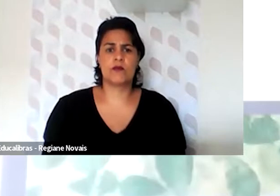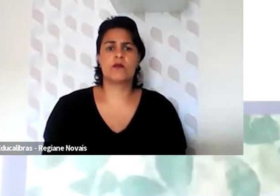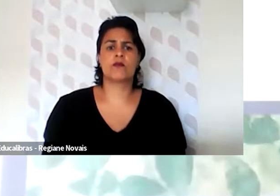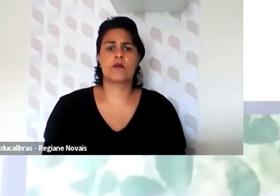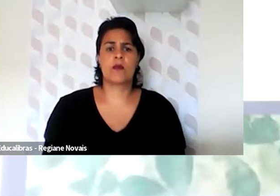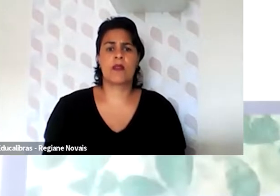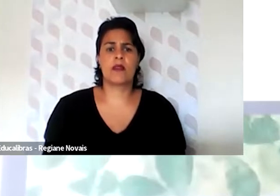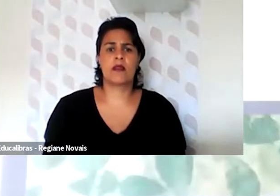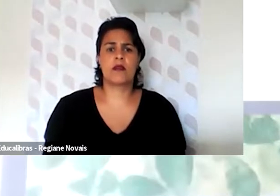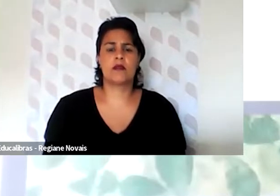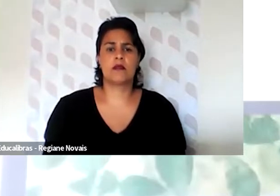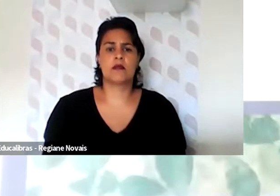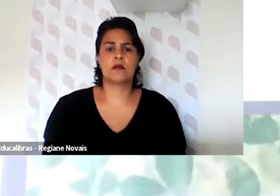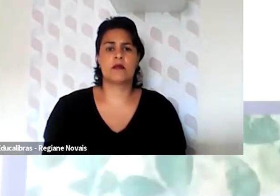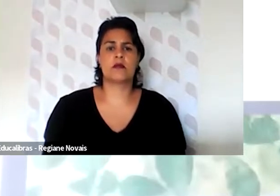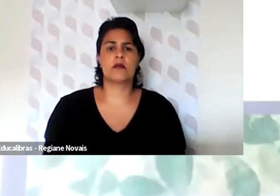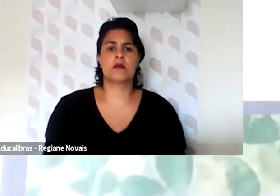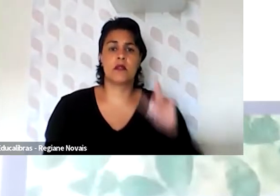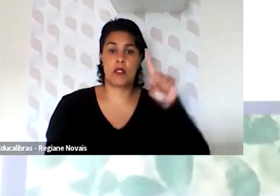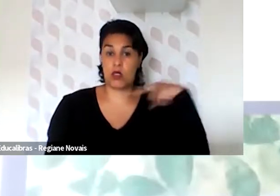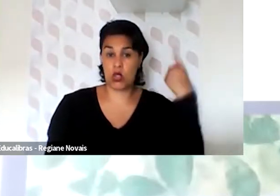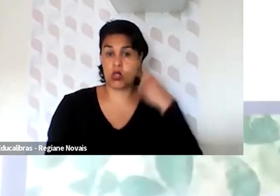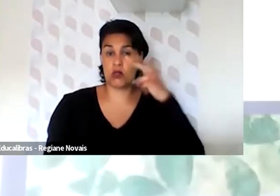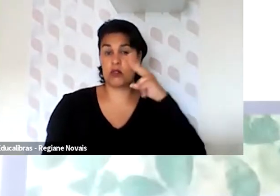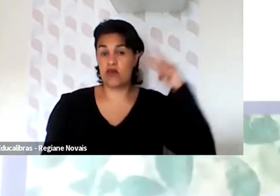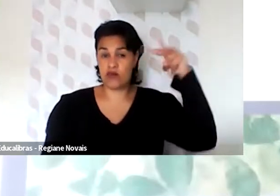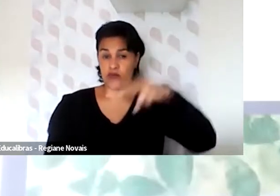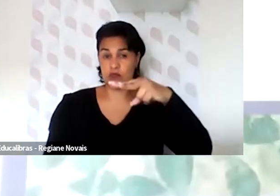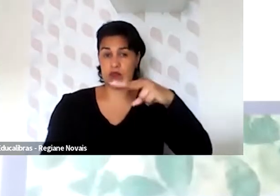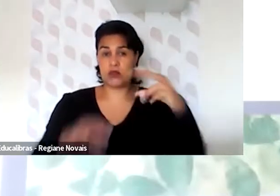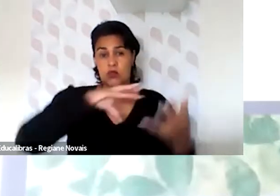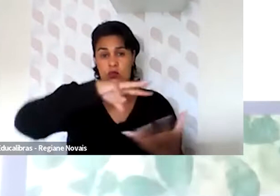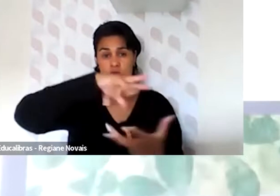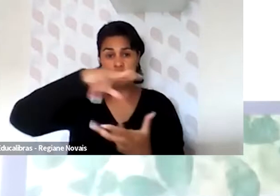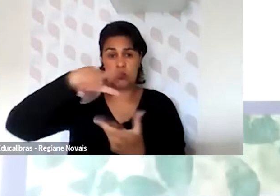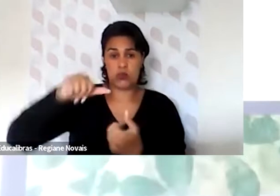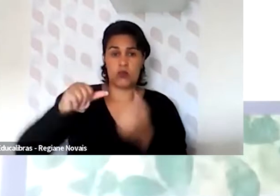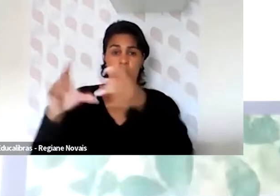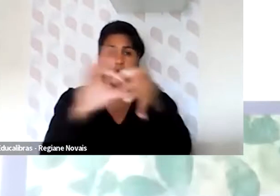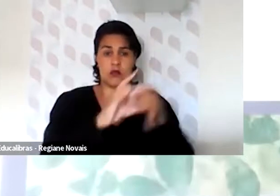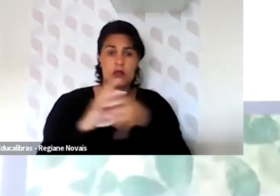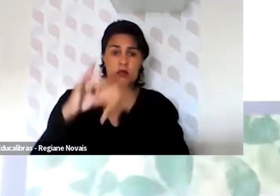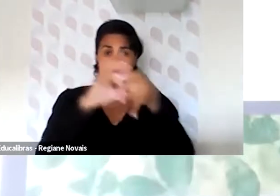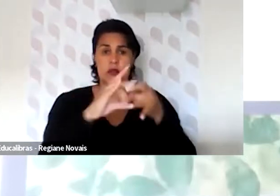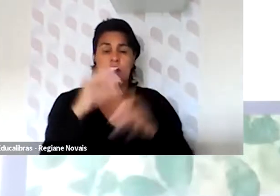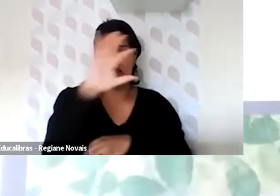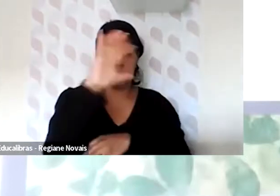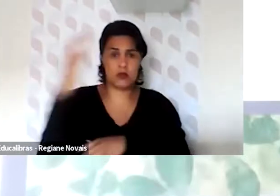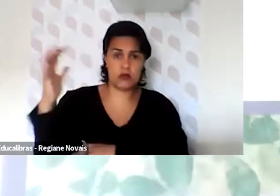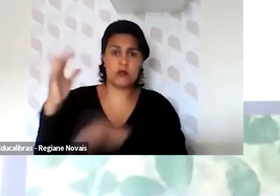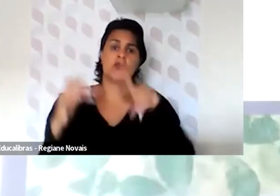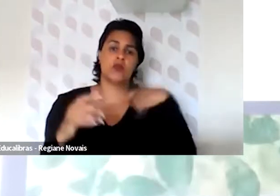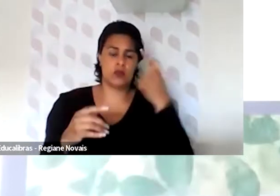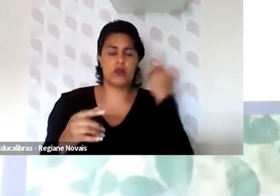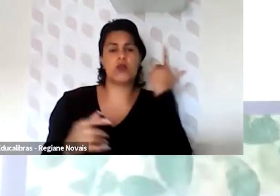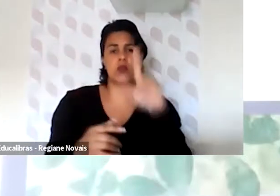com a nossa visão de mundo de harmonia com a natureza, que nós conseguiremos superar essa crise,